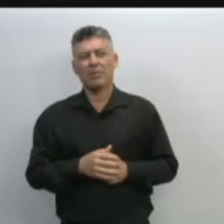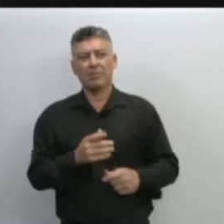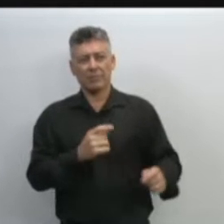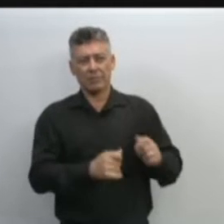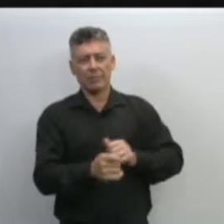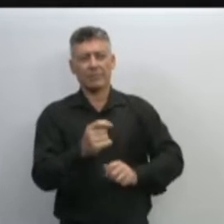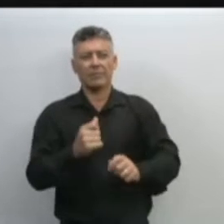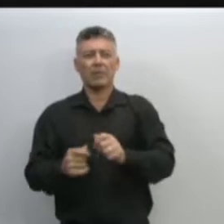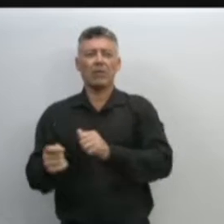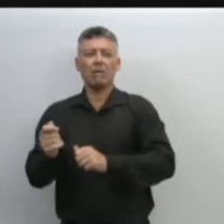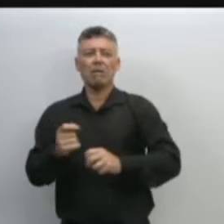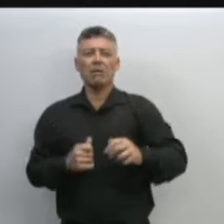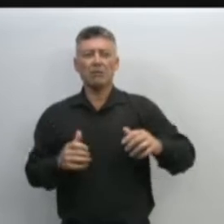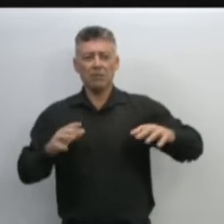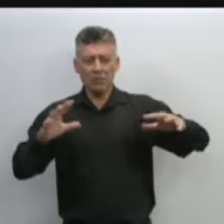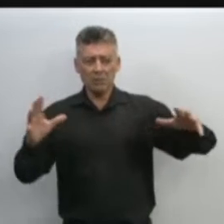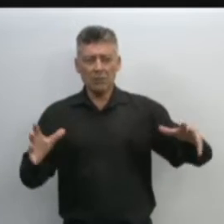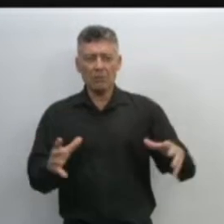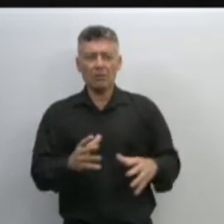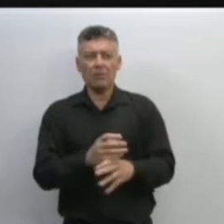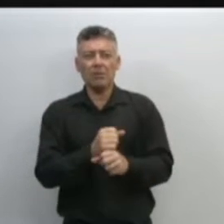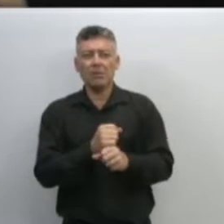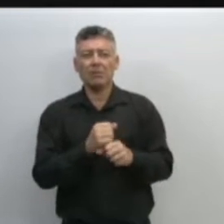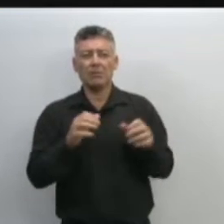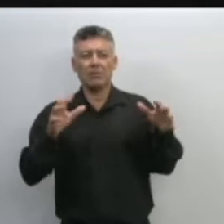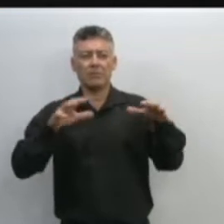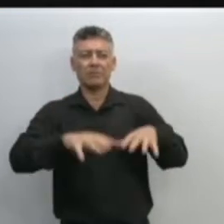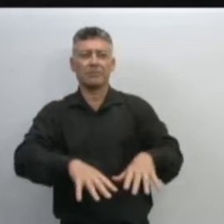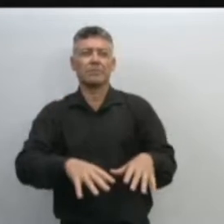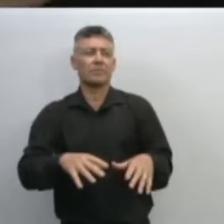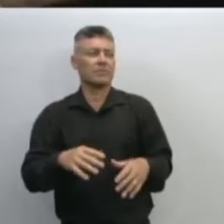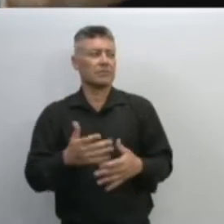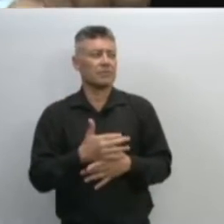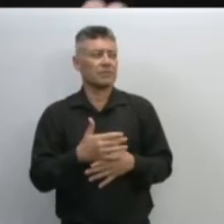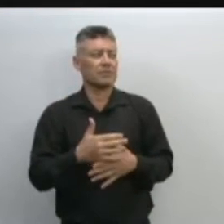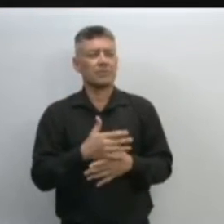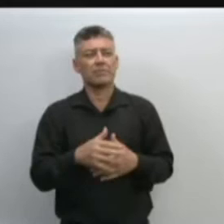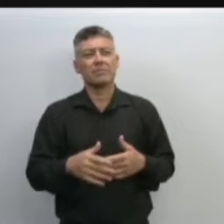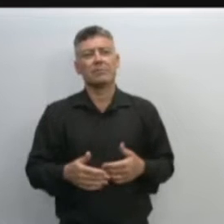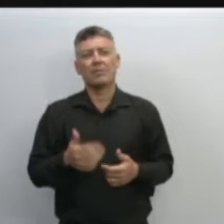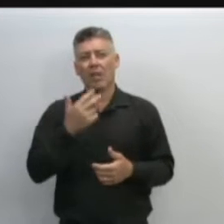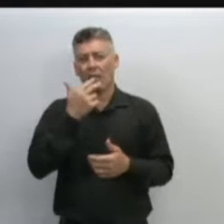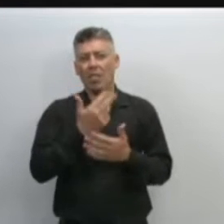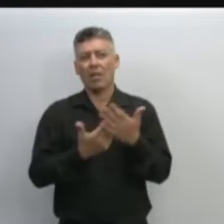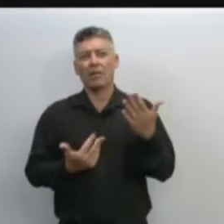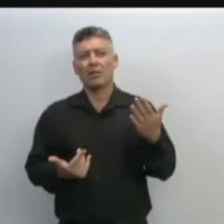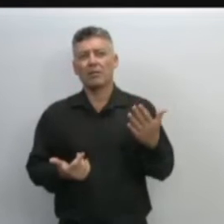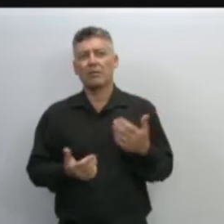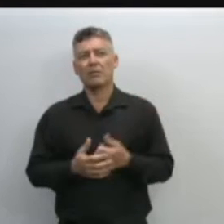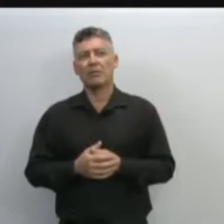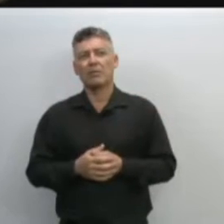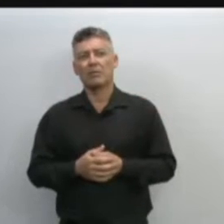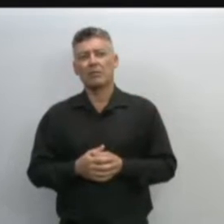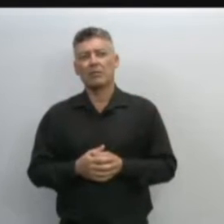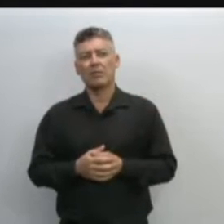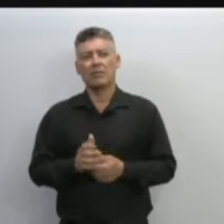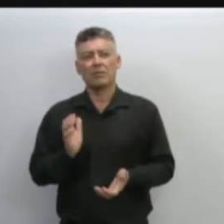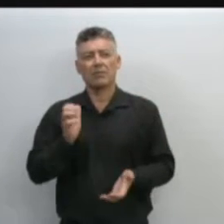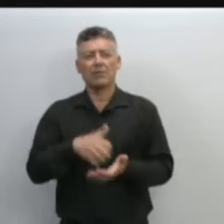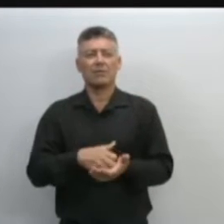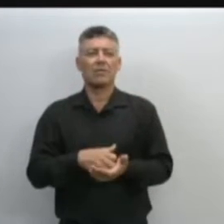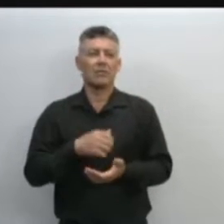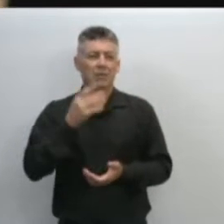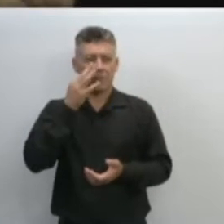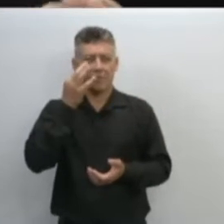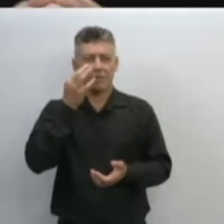os recursos da nossa cidade. Eu fico muito feliz porque lá, falando na linguagem popular, acha até freio para gato, né? Se